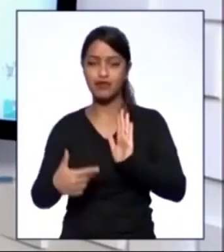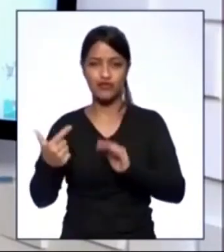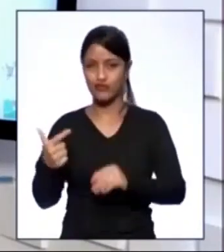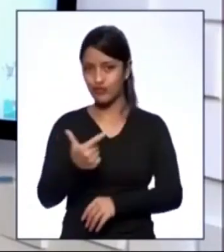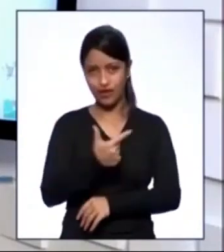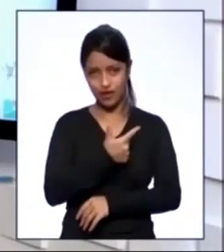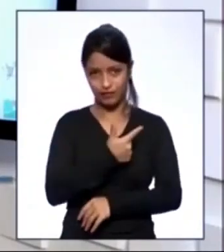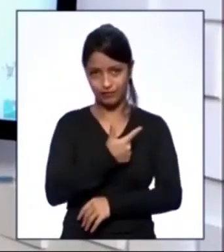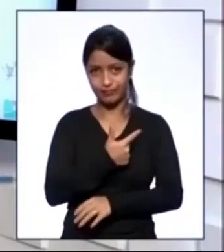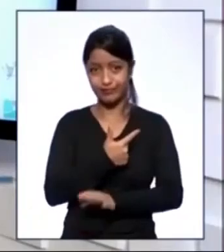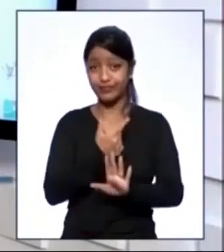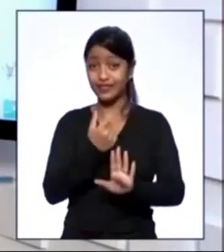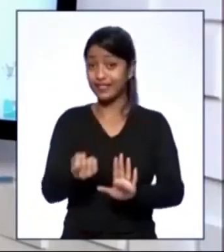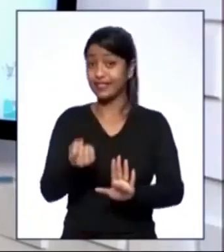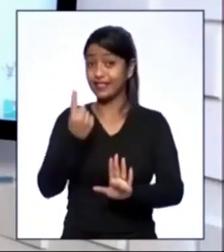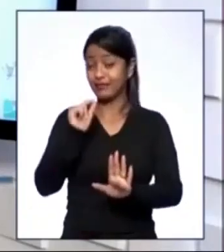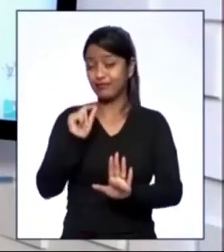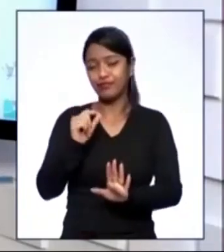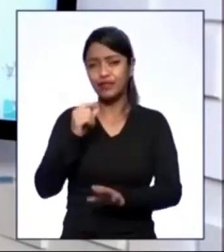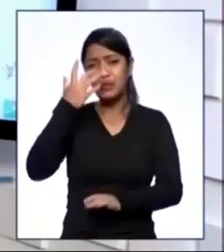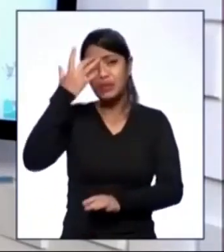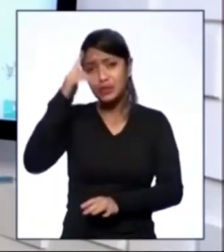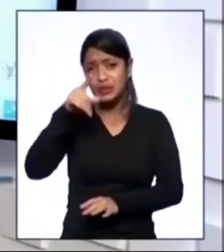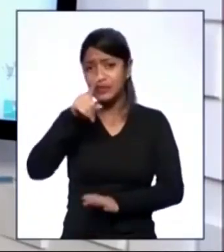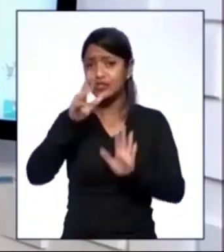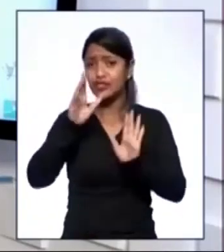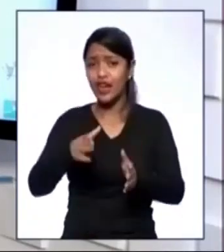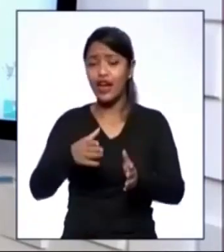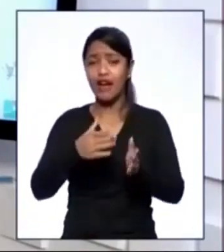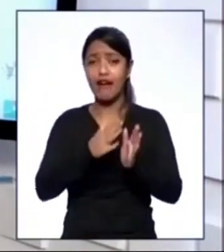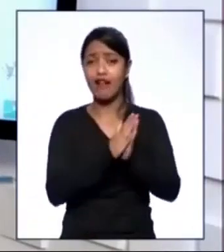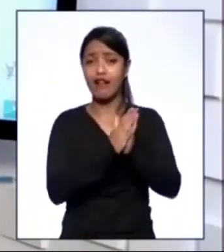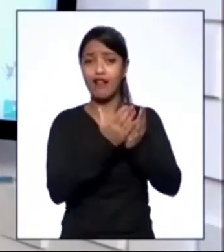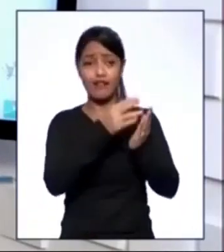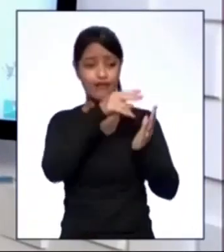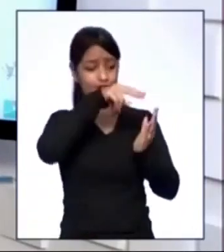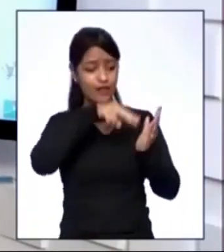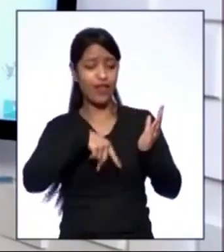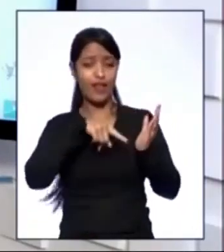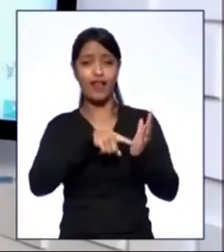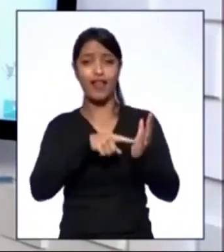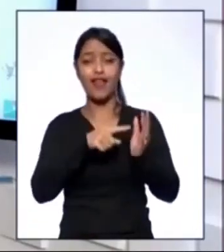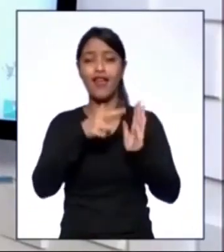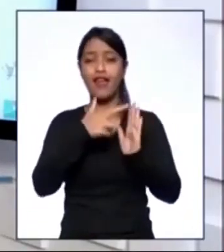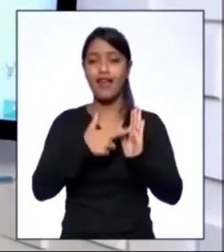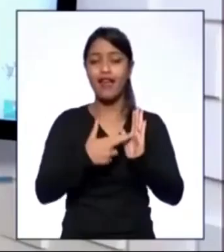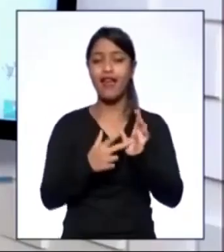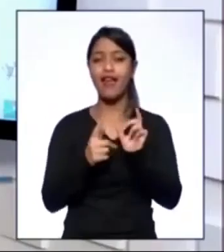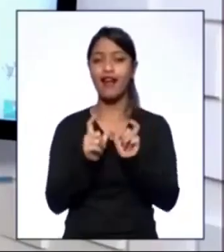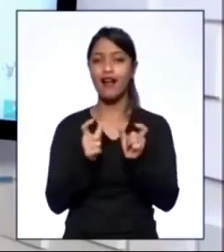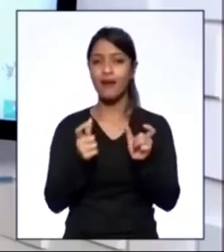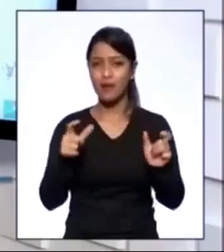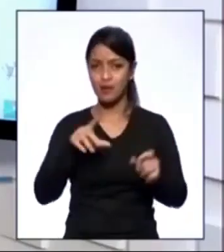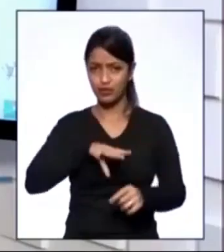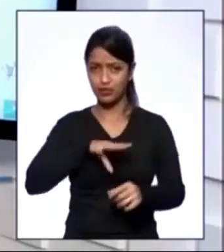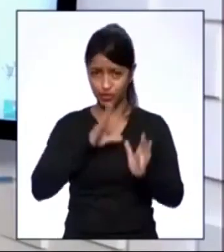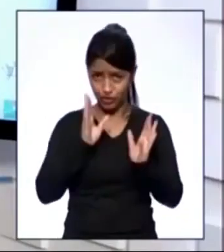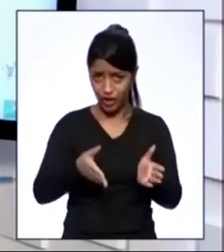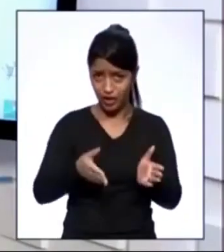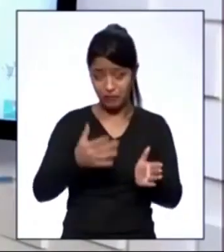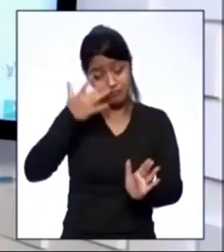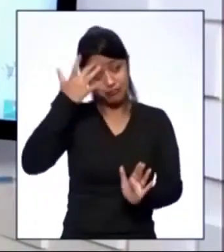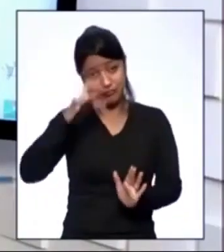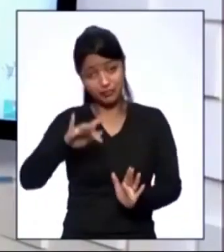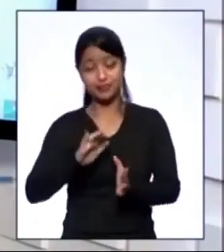você já teve acesso a uma gramática, a um livro técnico que ensina as regras da língua portuguesa. A gramática,